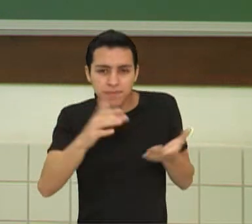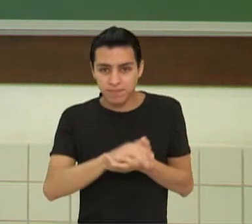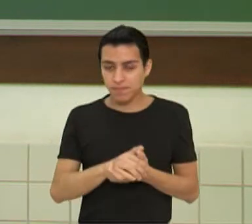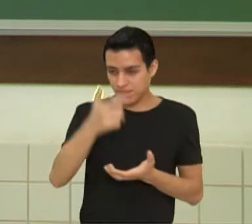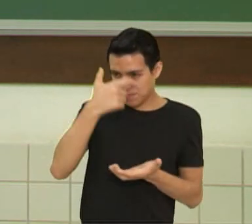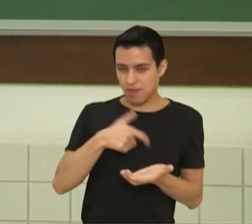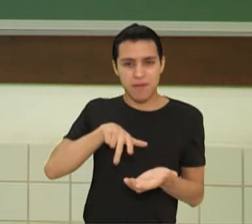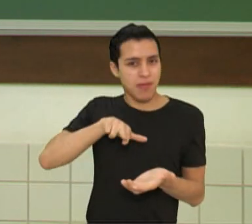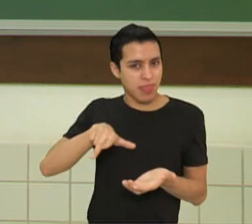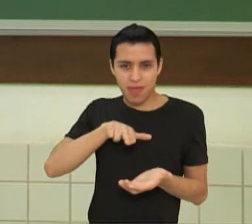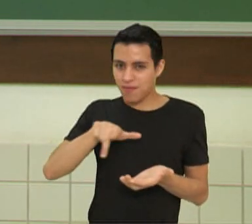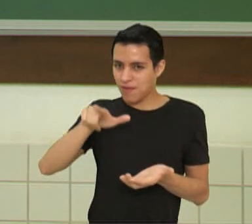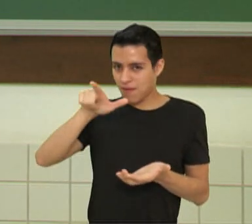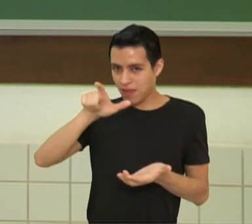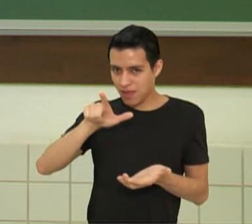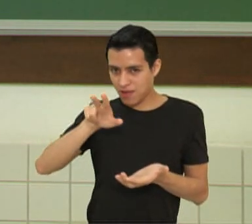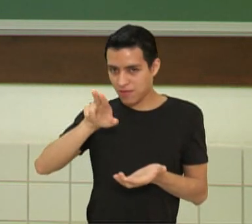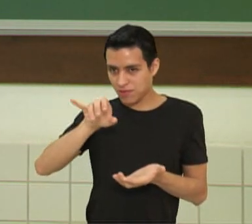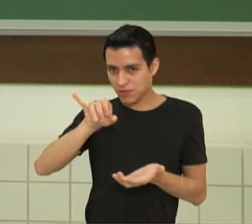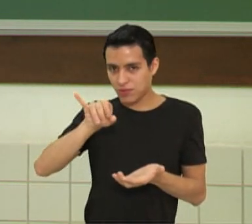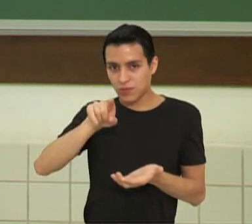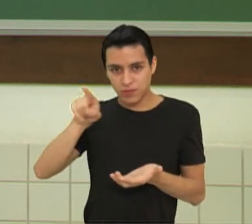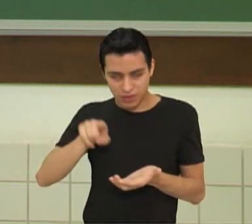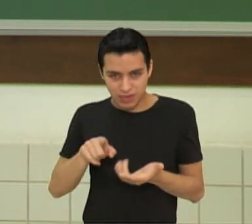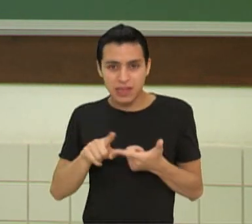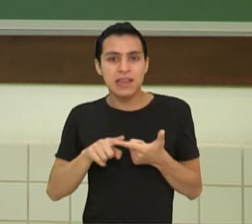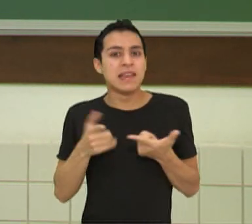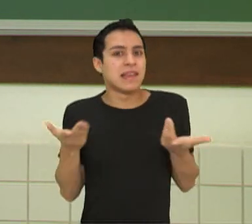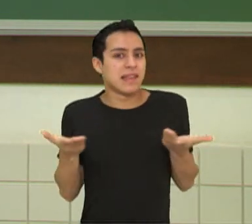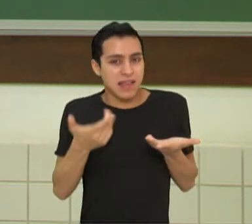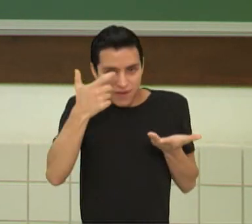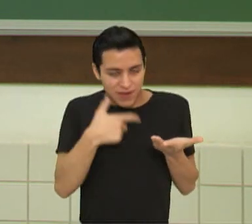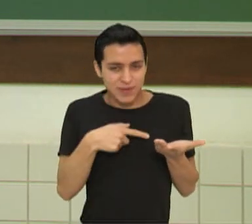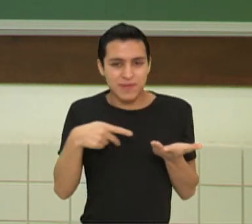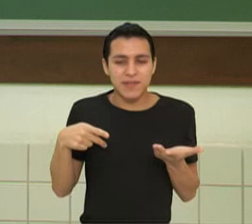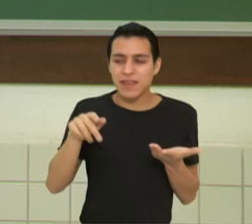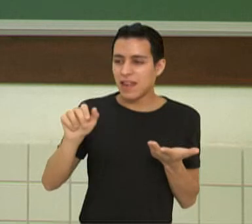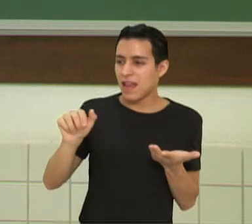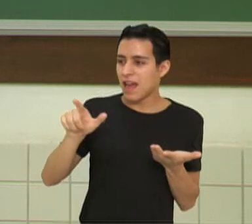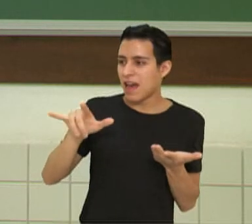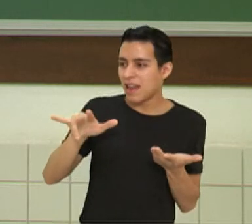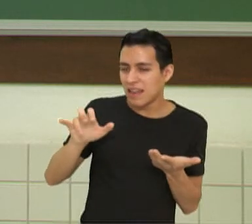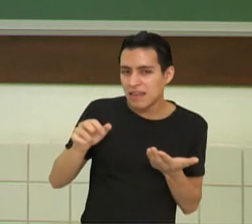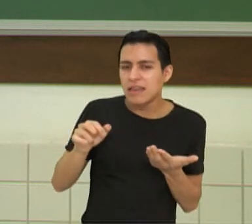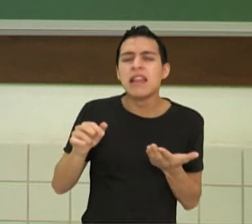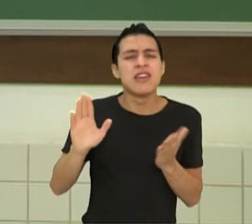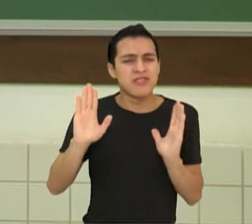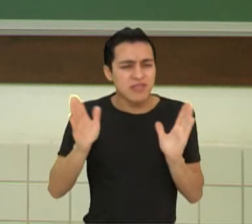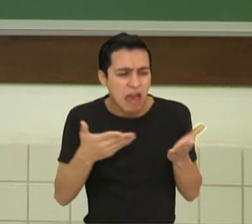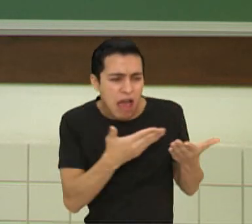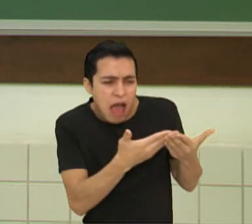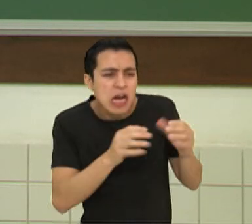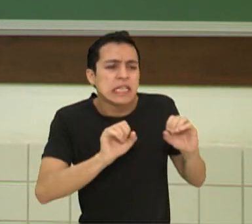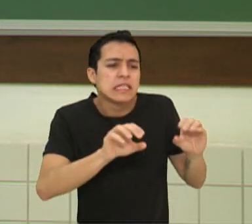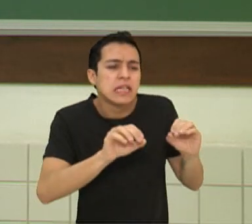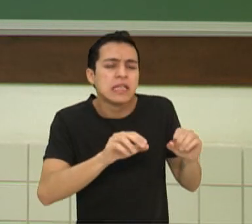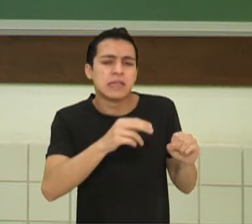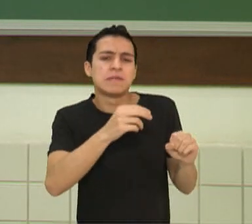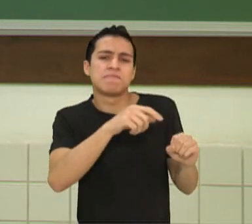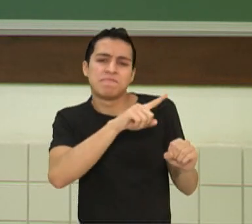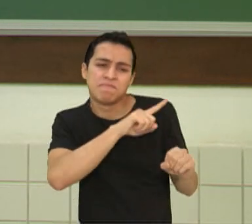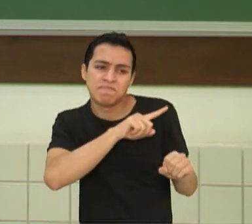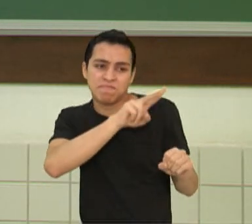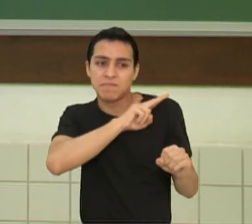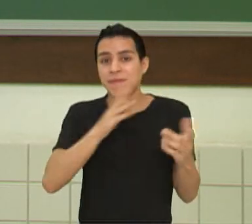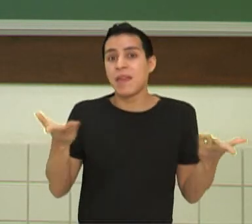professor Luiz, eu sou a professora Aline, agora aqui com vocês. Já estava por aí nas aulas do segundo e primeiro ano, então um